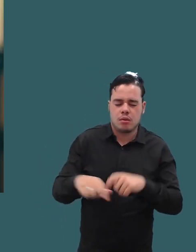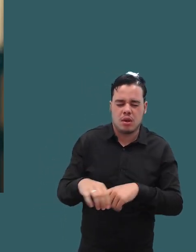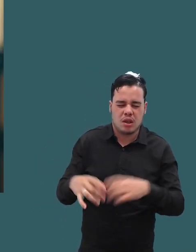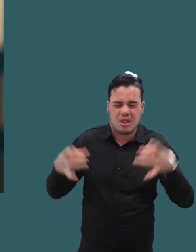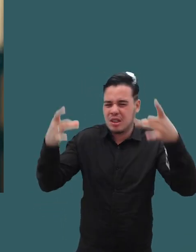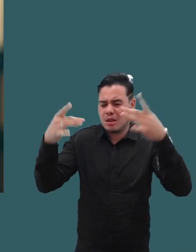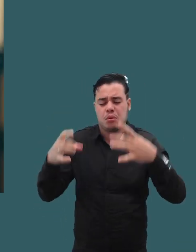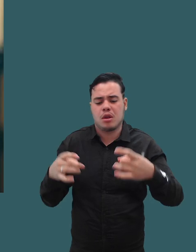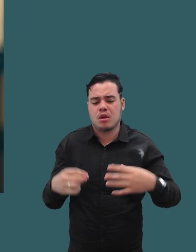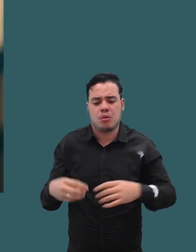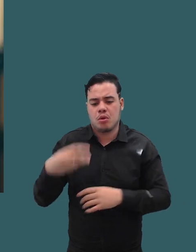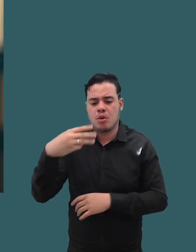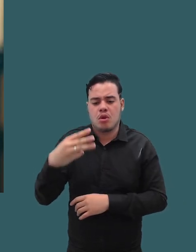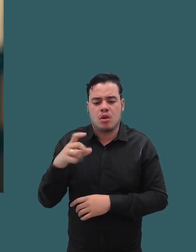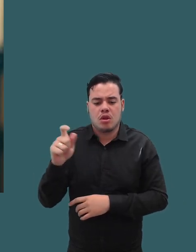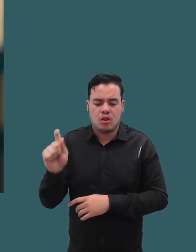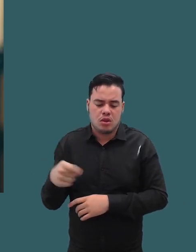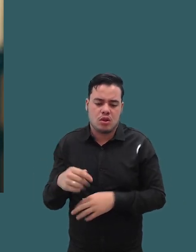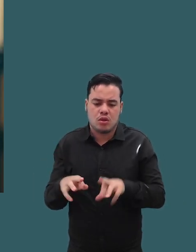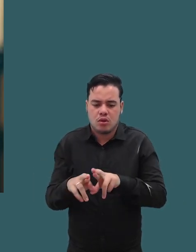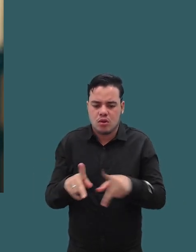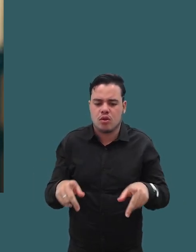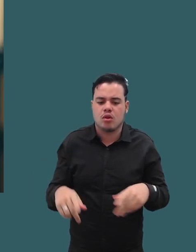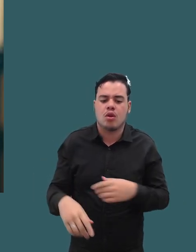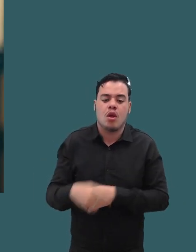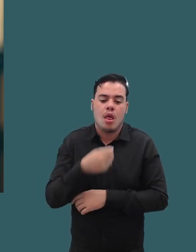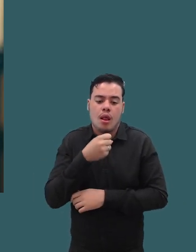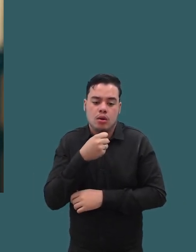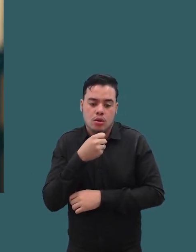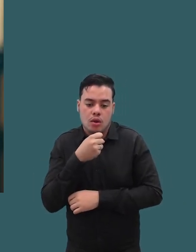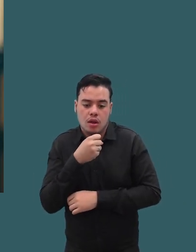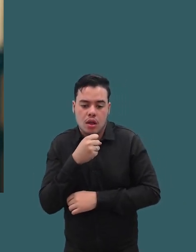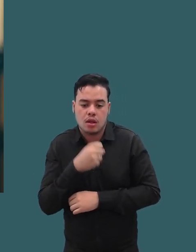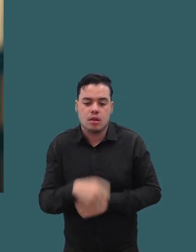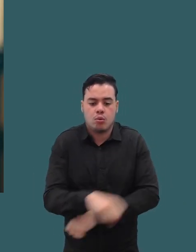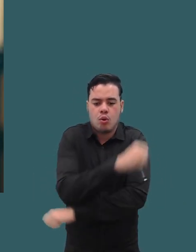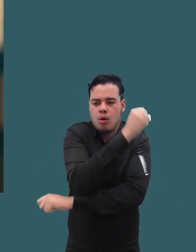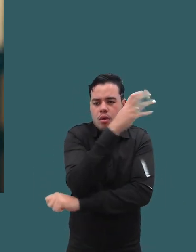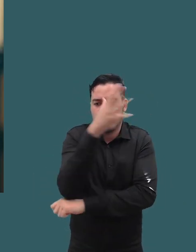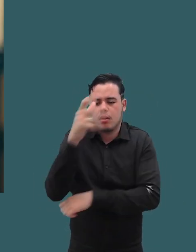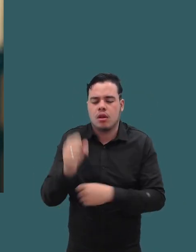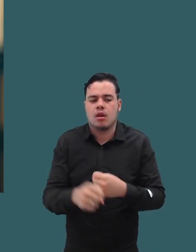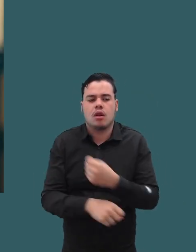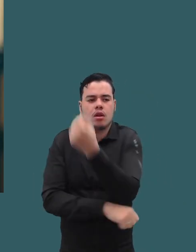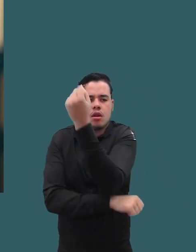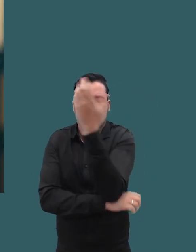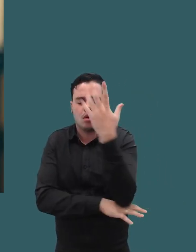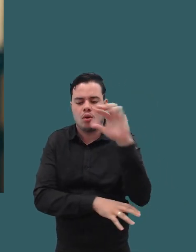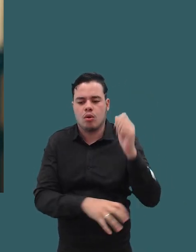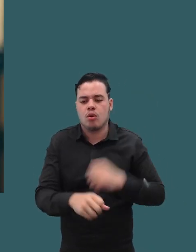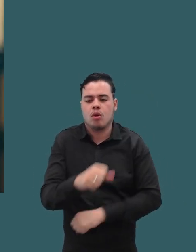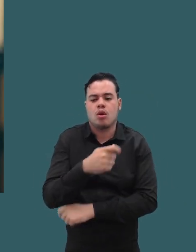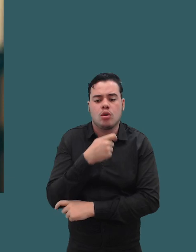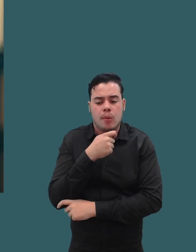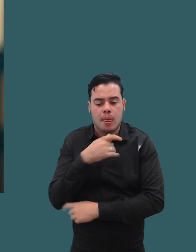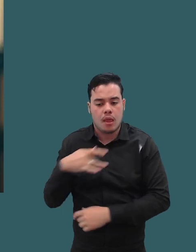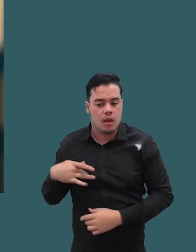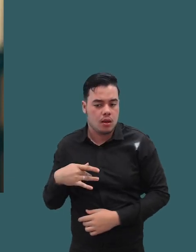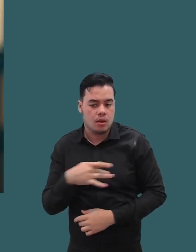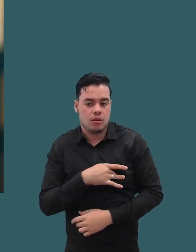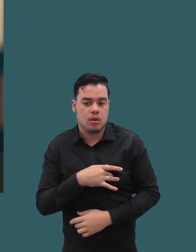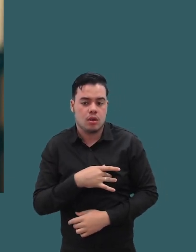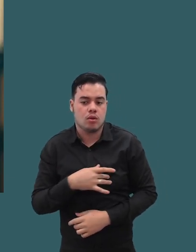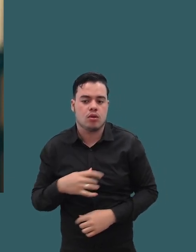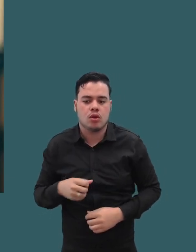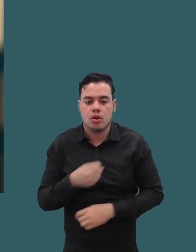especialmente com três modalidades, o jornalismo científico, o jornalismo ambiental e o jornalismo em saúde, que são também,